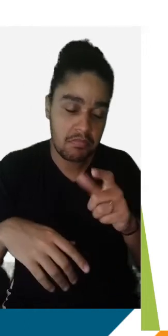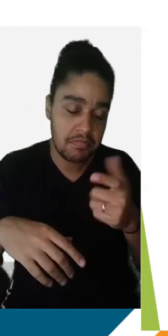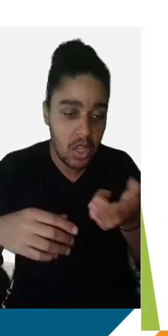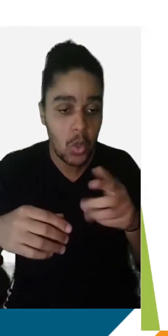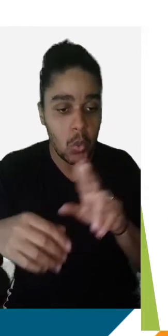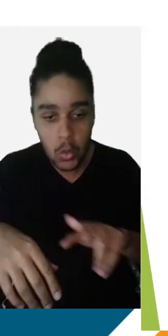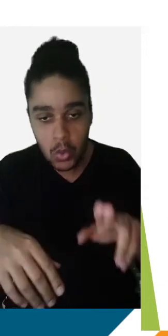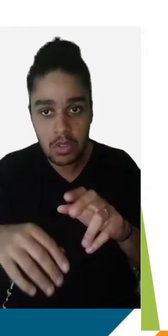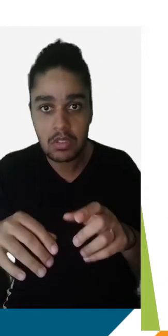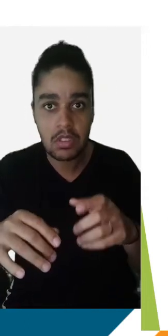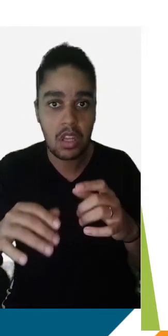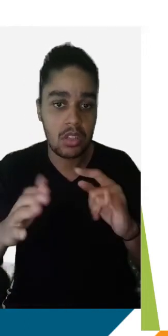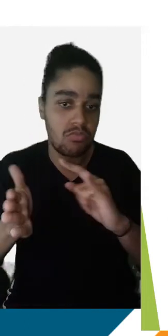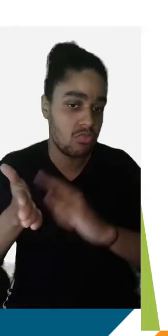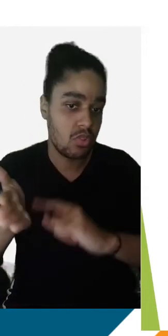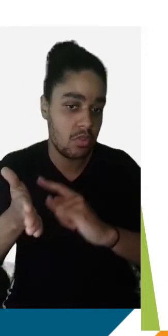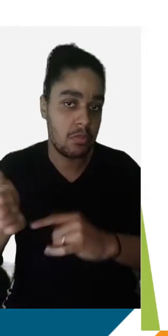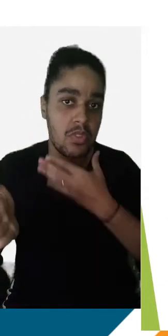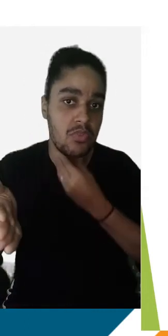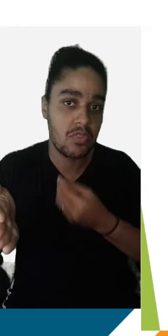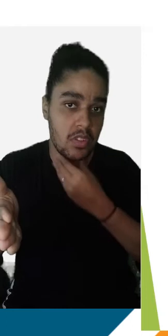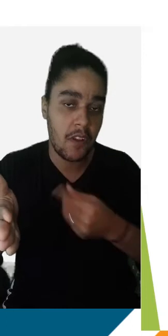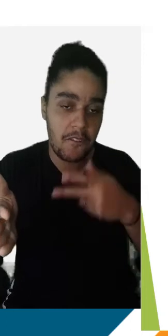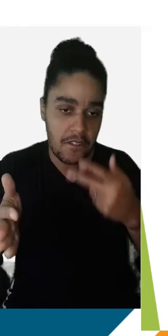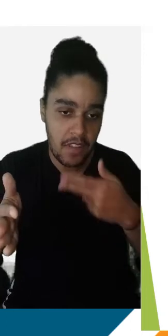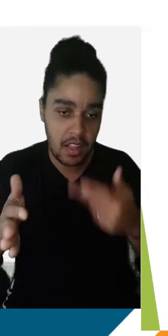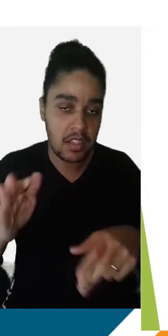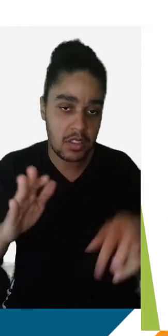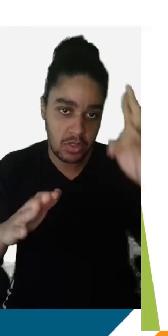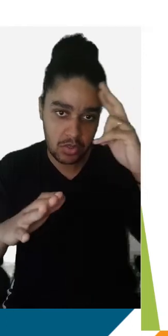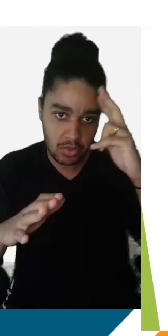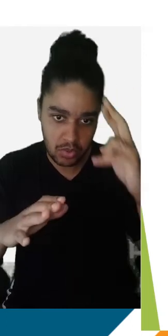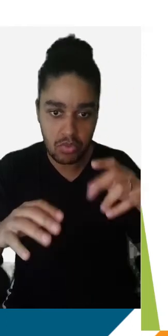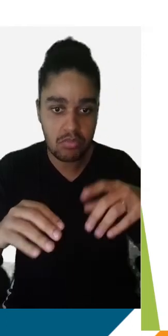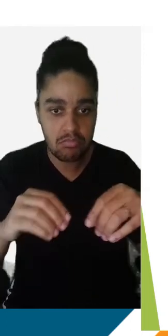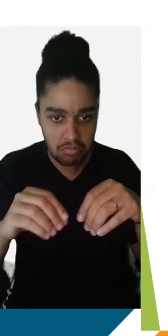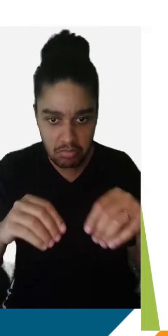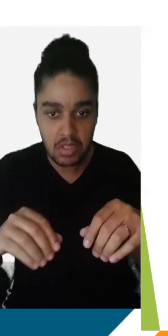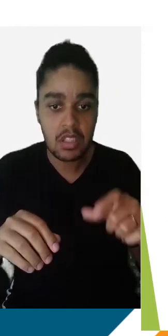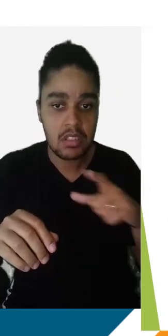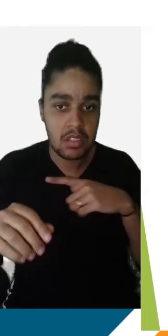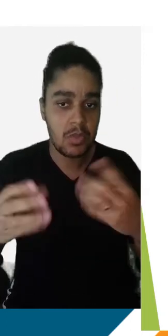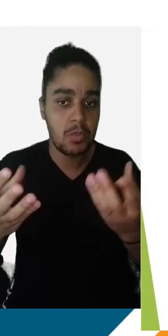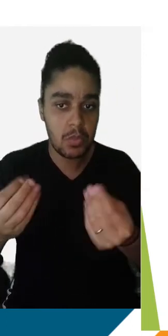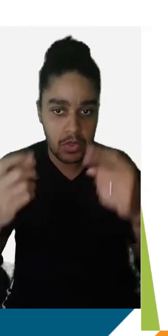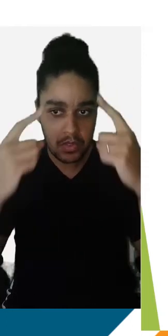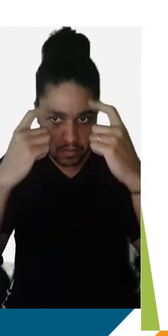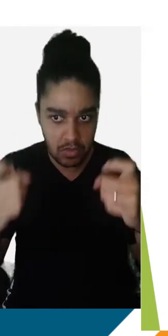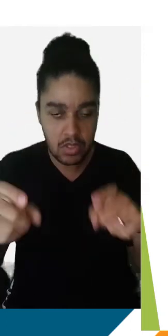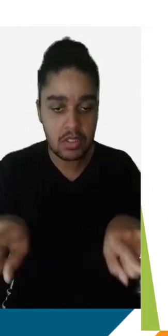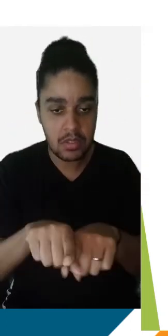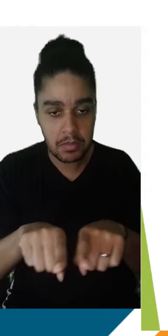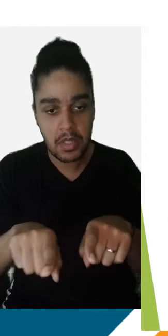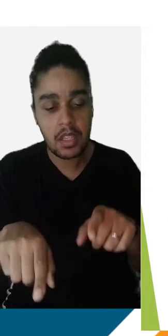leva o documento falso, diz que a terra é dele, aquele conflito clássico que causa muita violência no campo entre posseiro e grileiro.